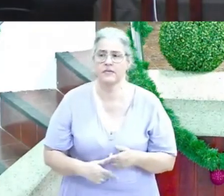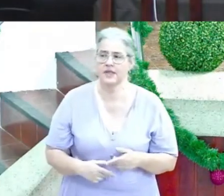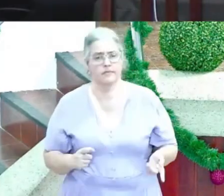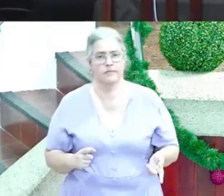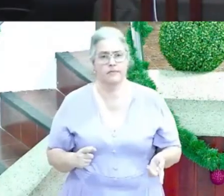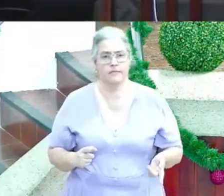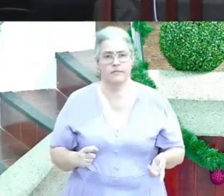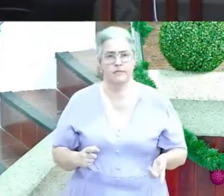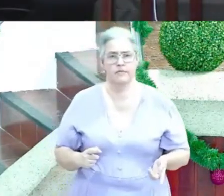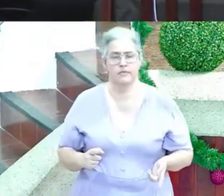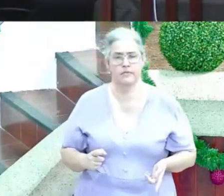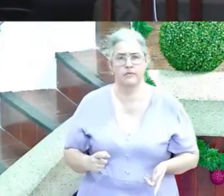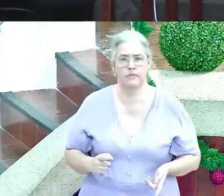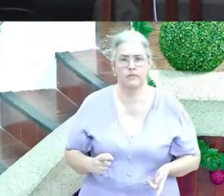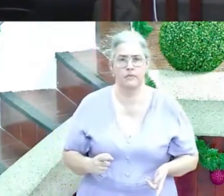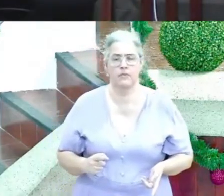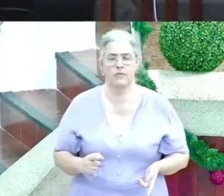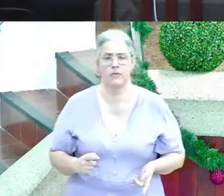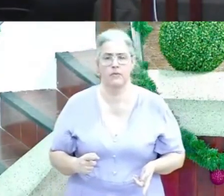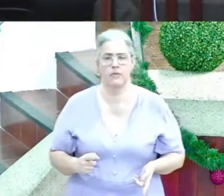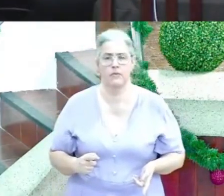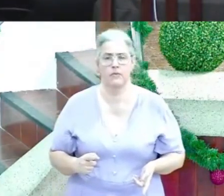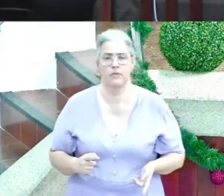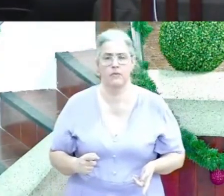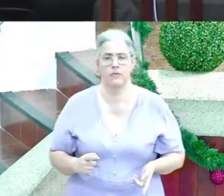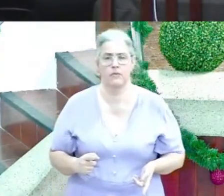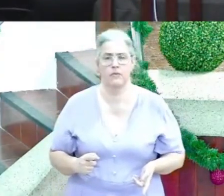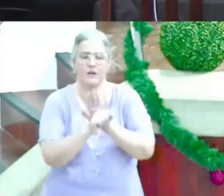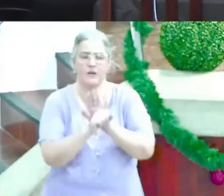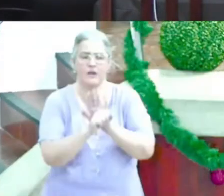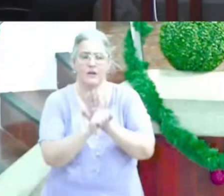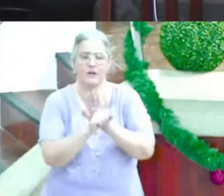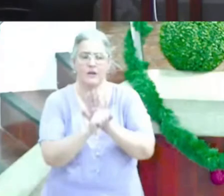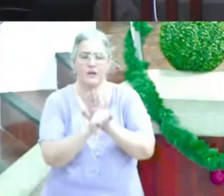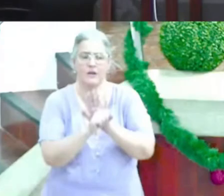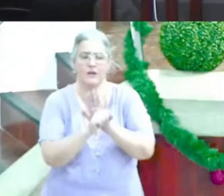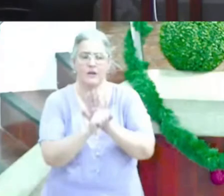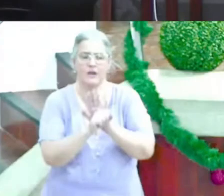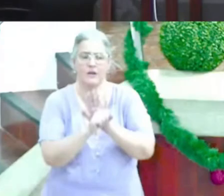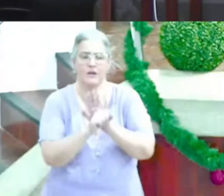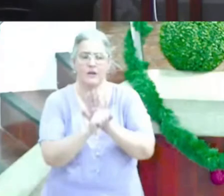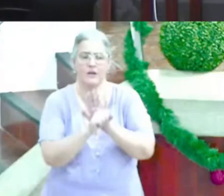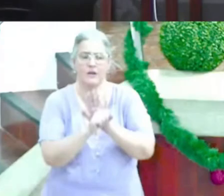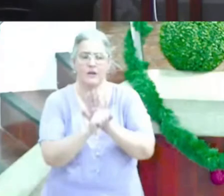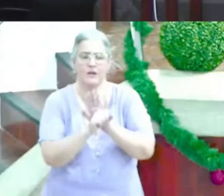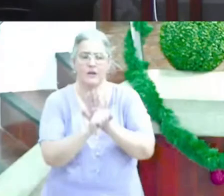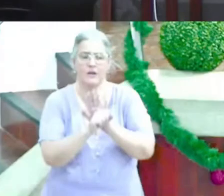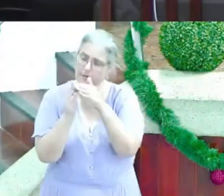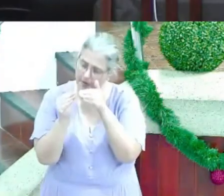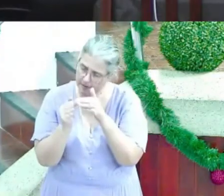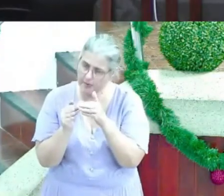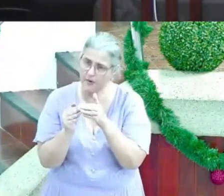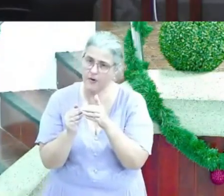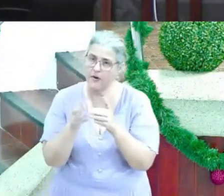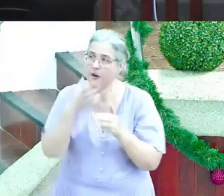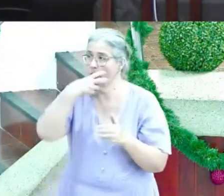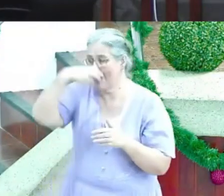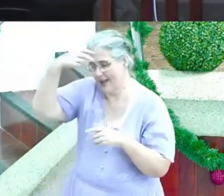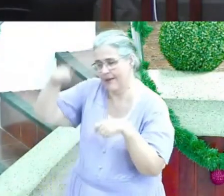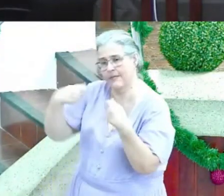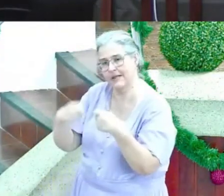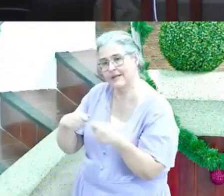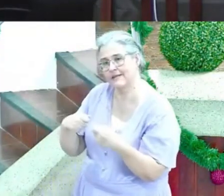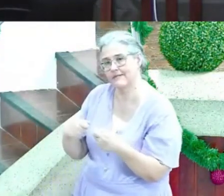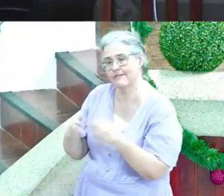Acaz. Há um sinal sobrenatural que poderá ser pedido pelo rei Acaz